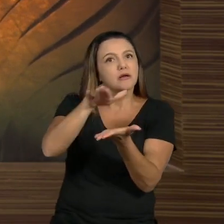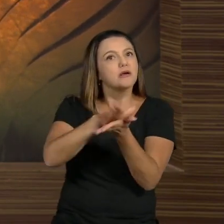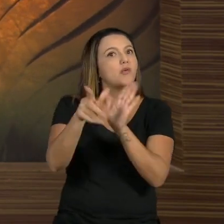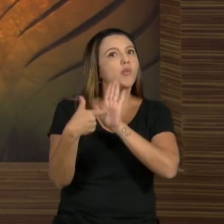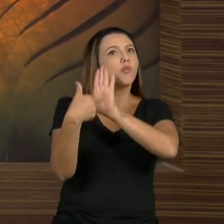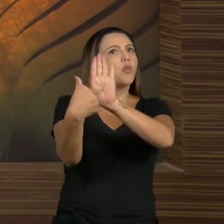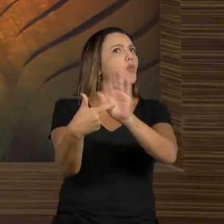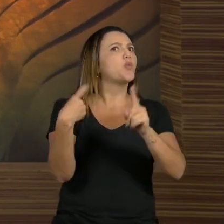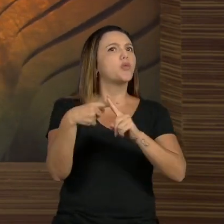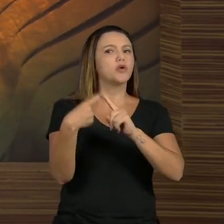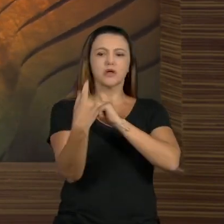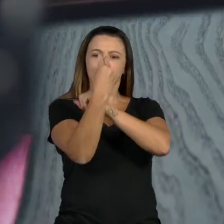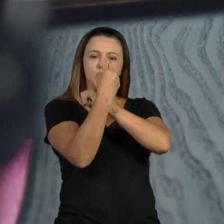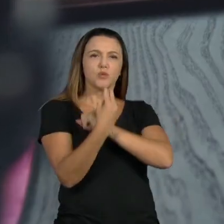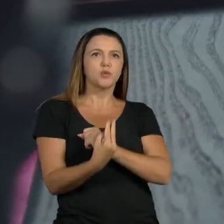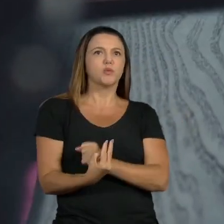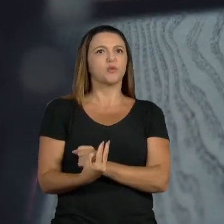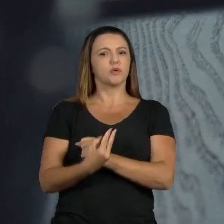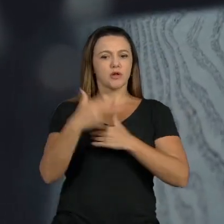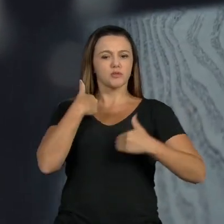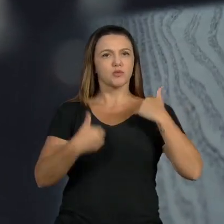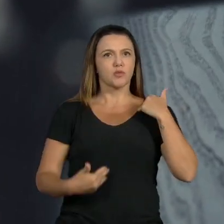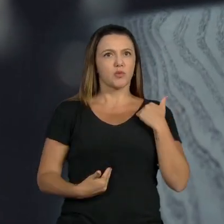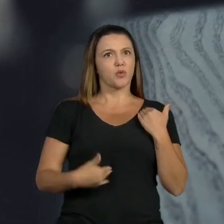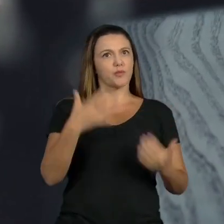o corpo e a mente.